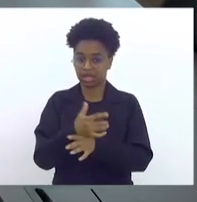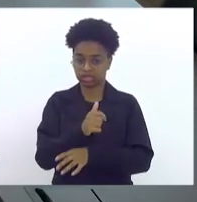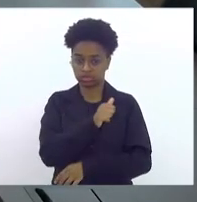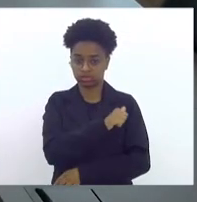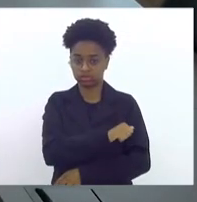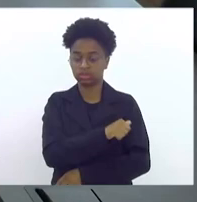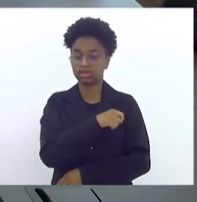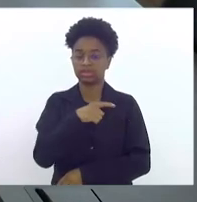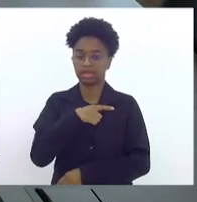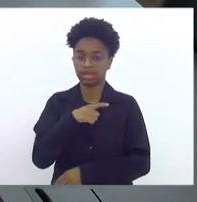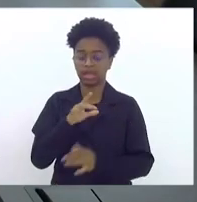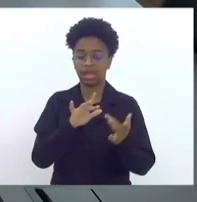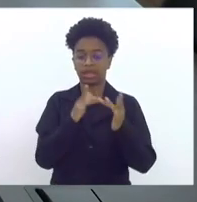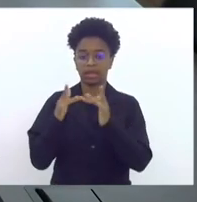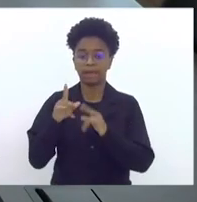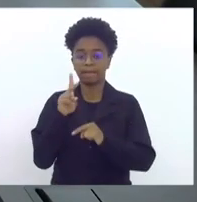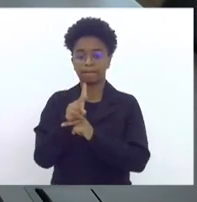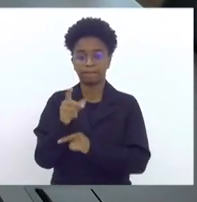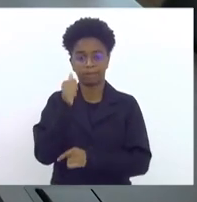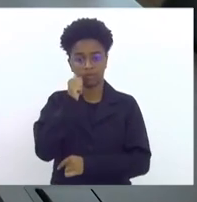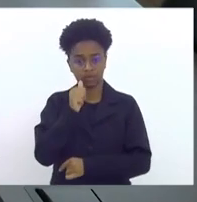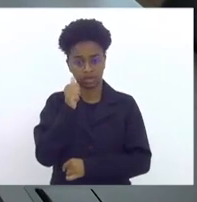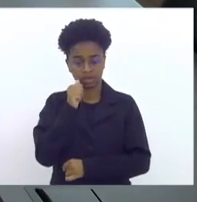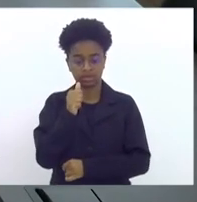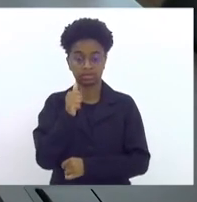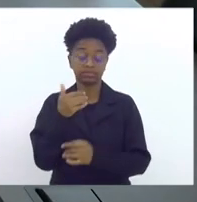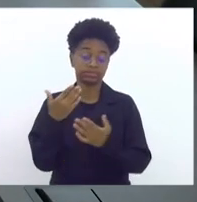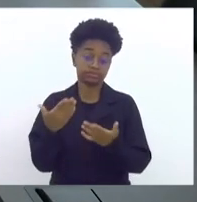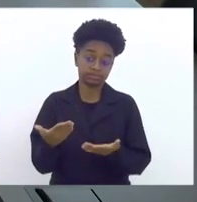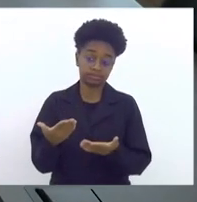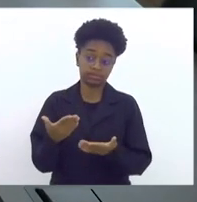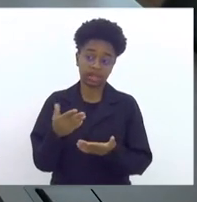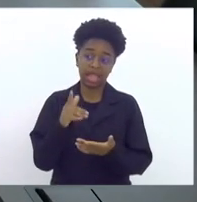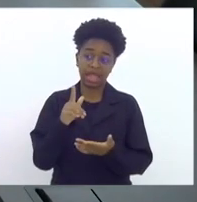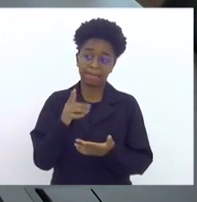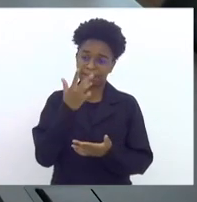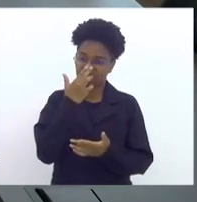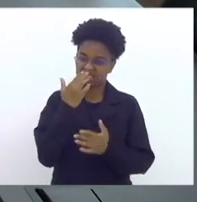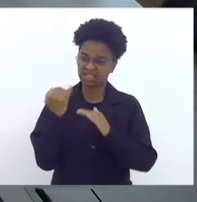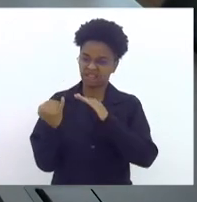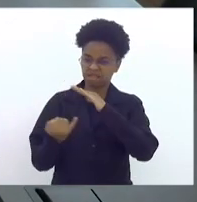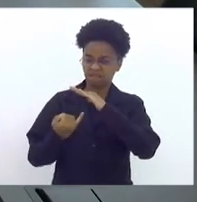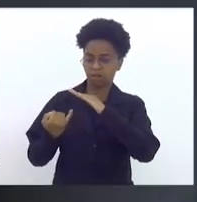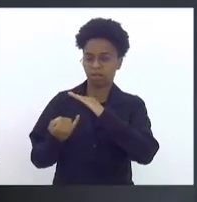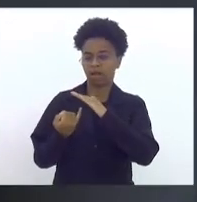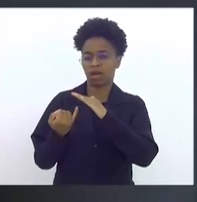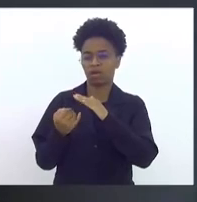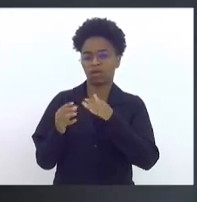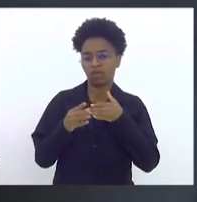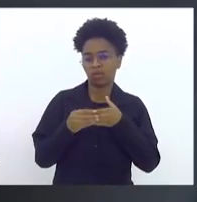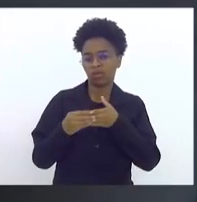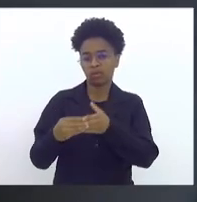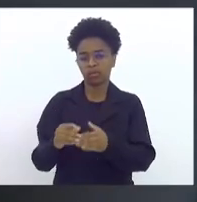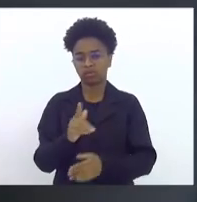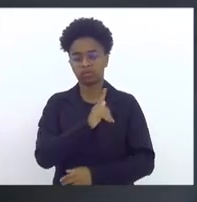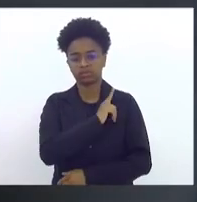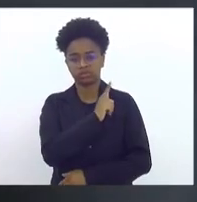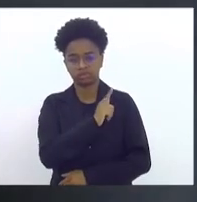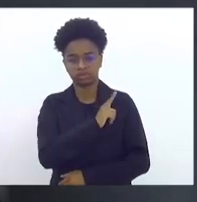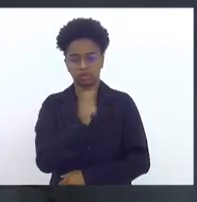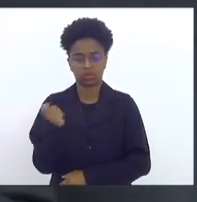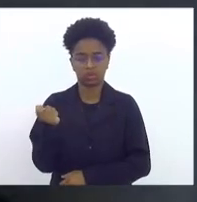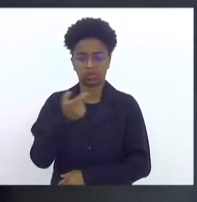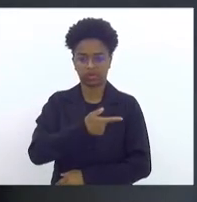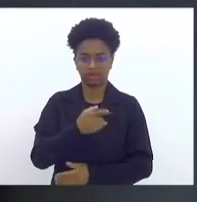a rede de proteção mulher que ainda que algo um pouco informal muito mais conduzido pela gestoras do